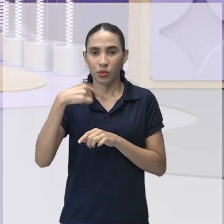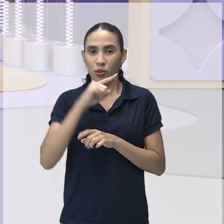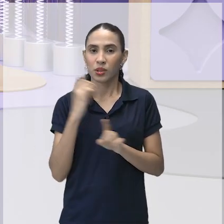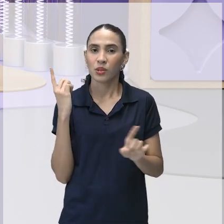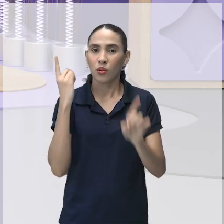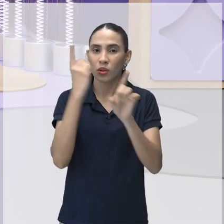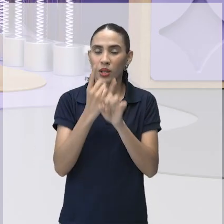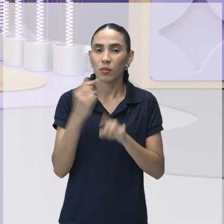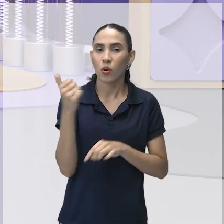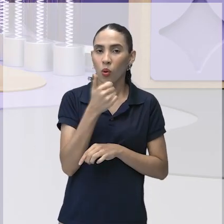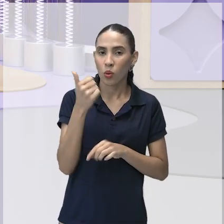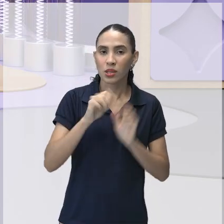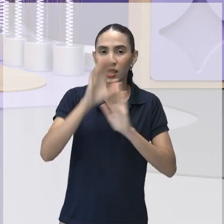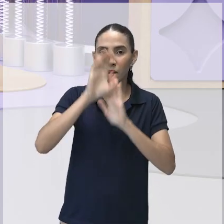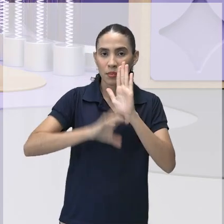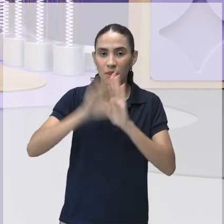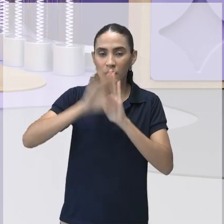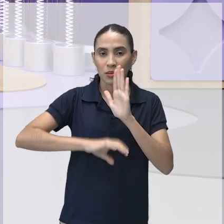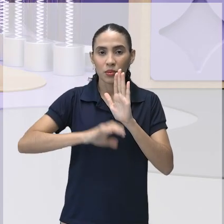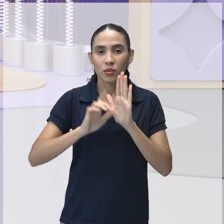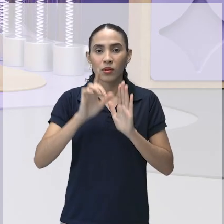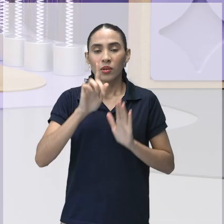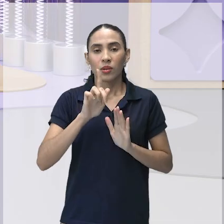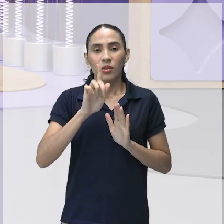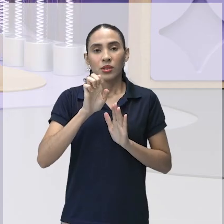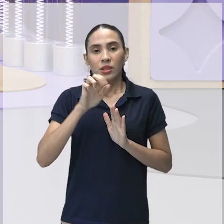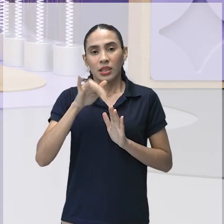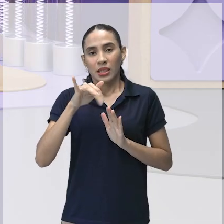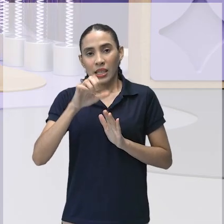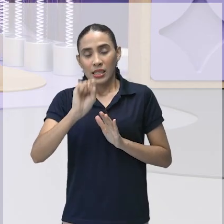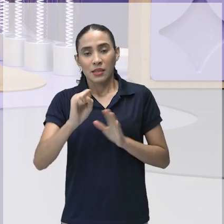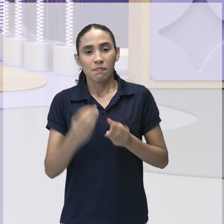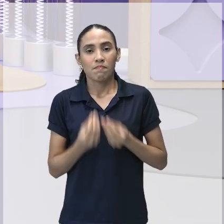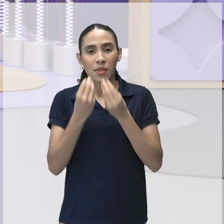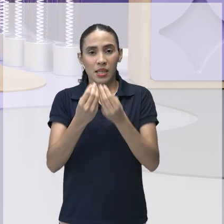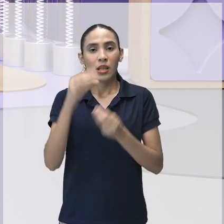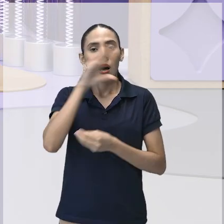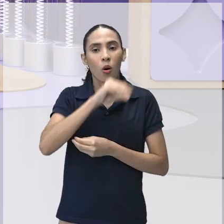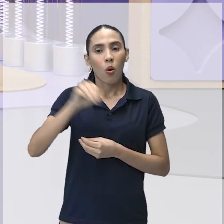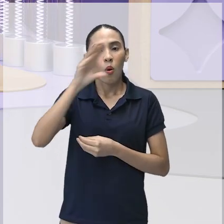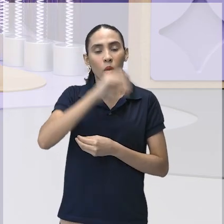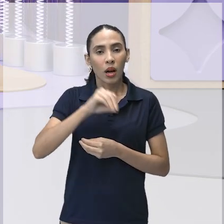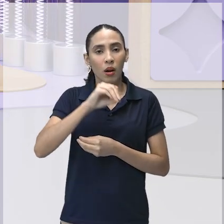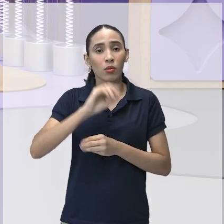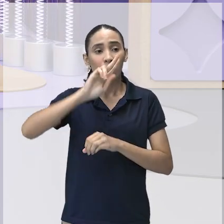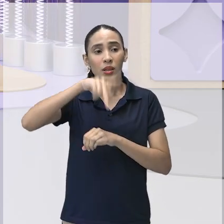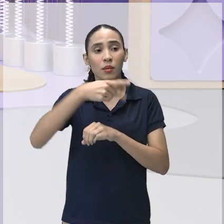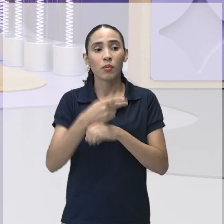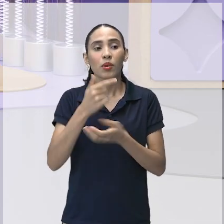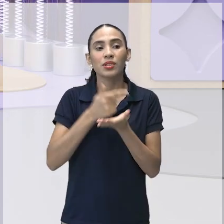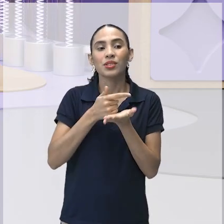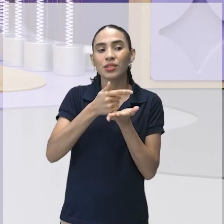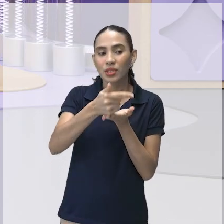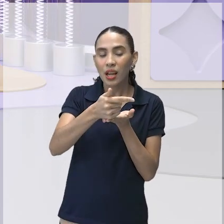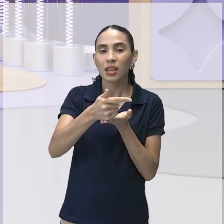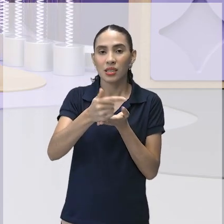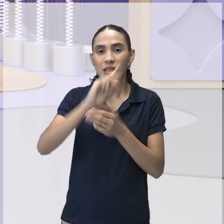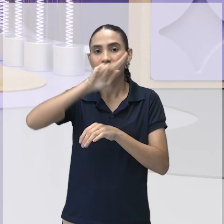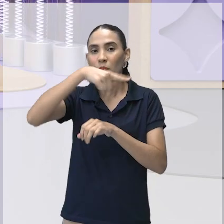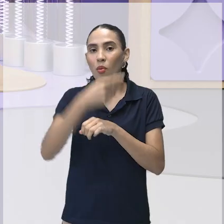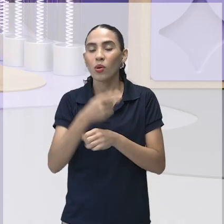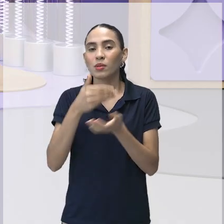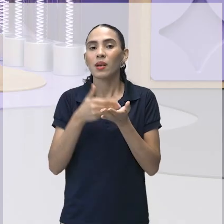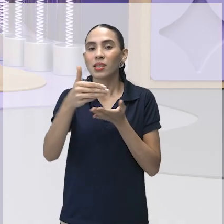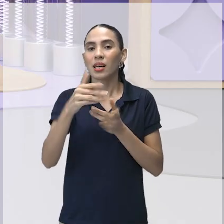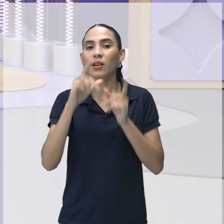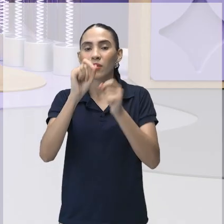encontramos nos 11 primeiros capítulos do Gênesis, foram passadas de forma oral. Somente depois elas passaram